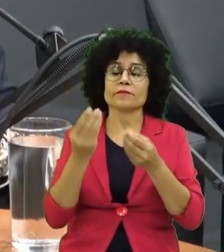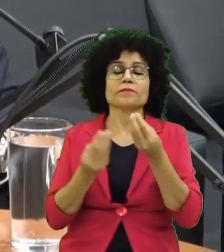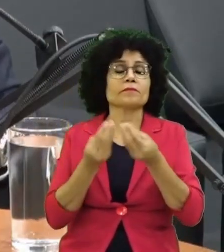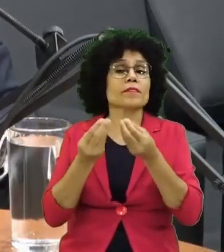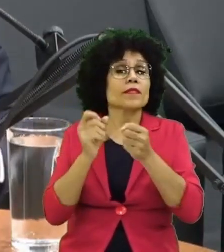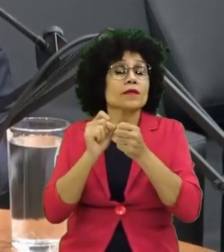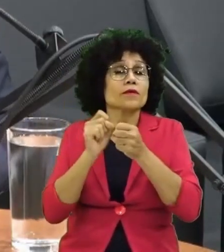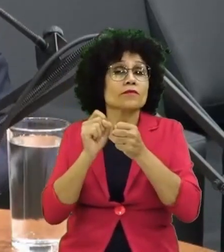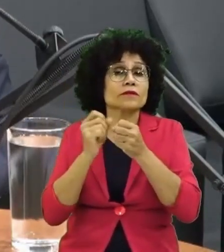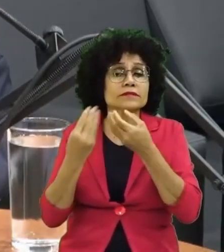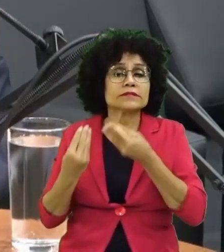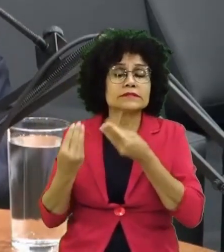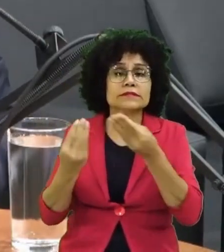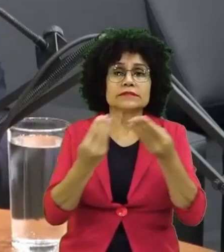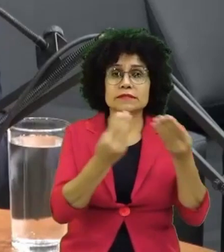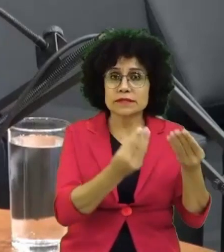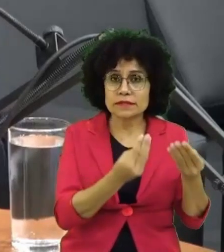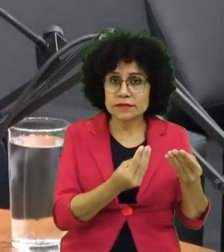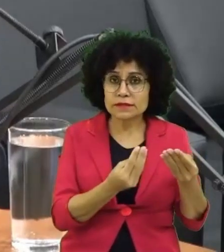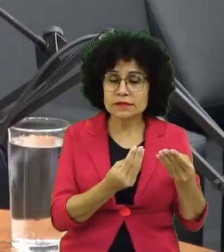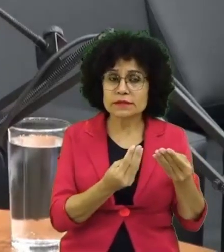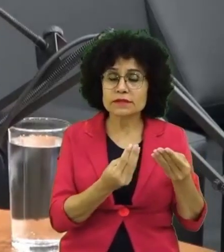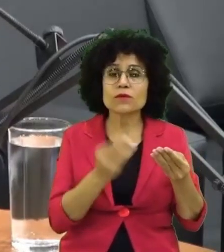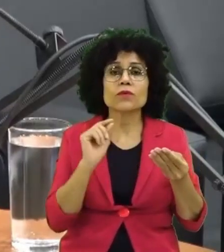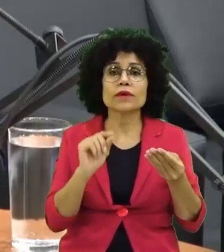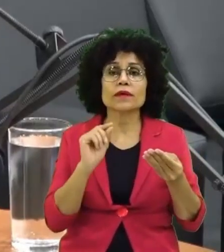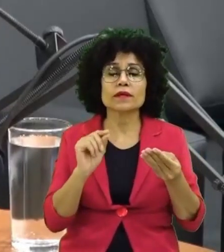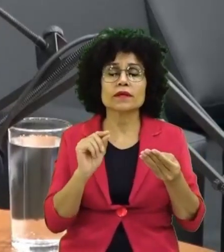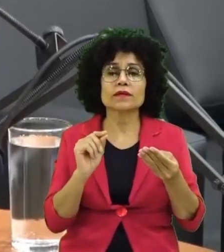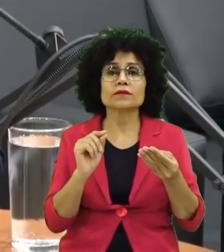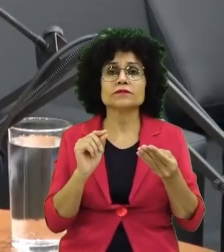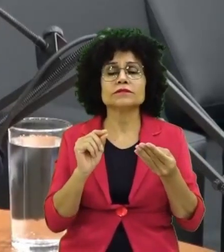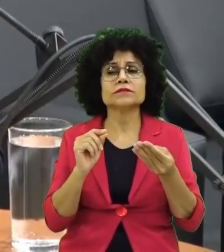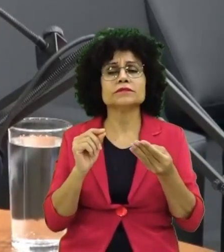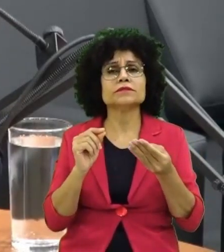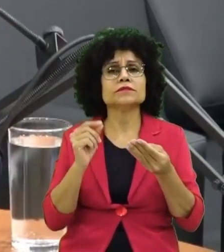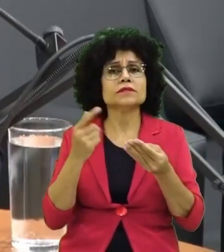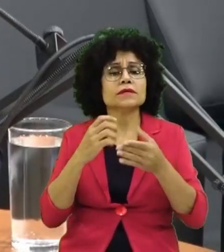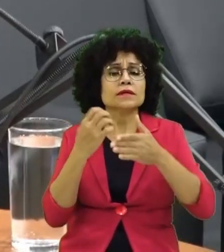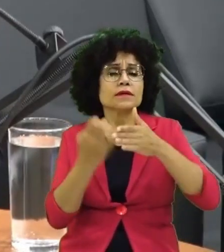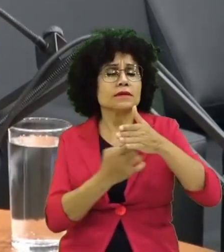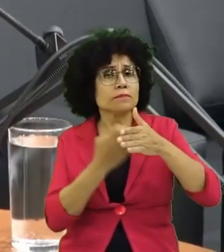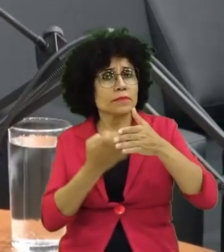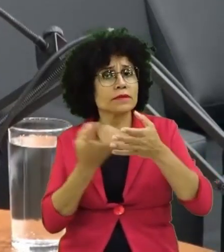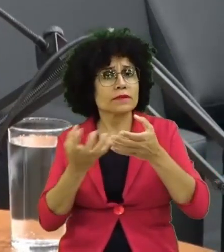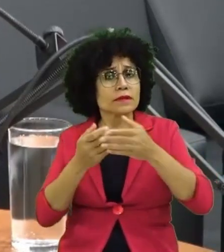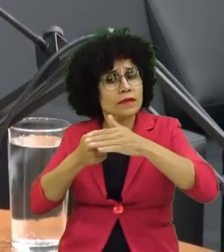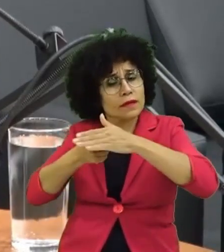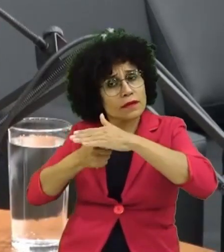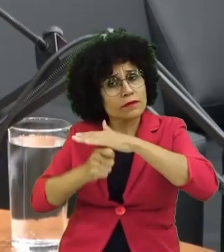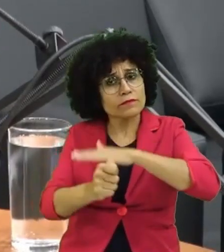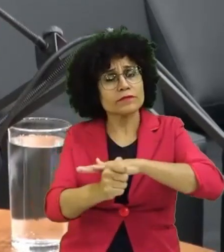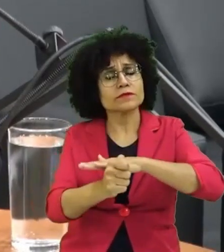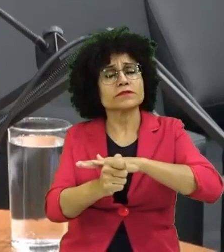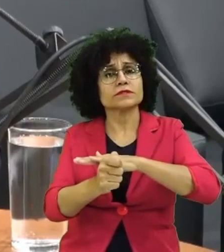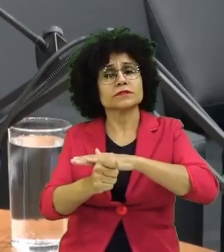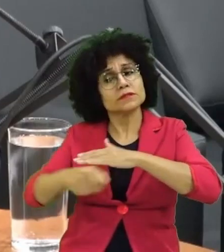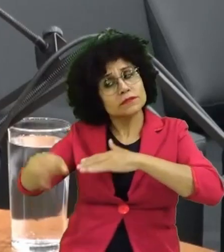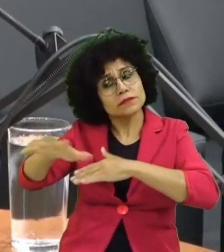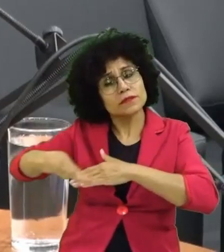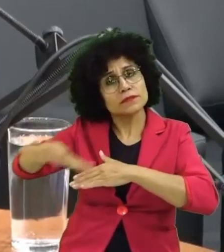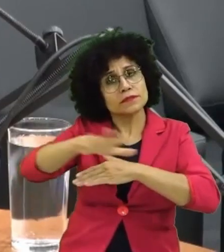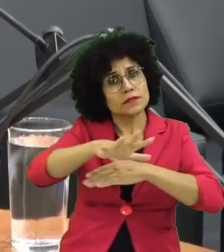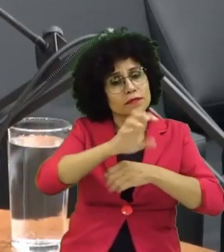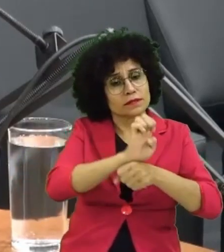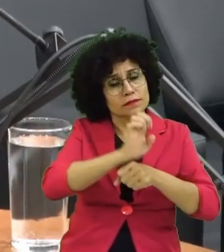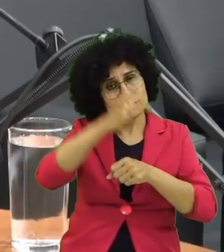que sejam oferecidos blocos de concessão para empresas que queiram investir, né, no setor, né, aqui